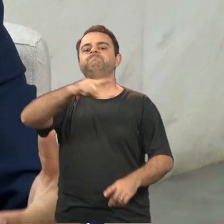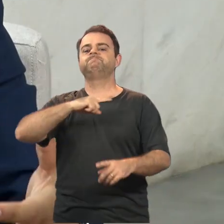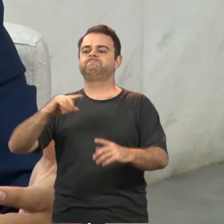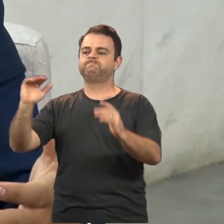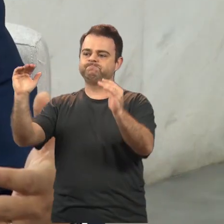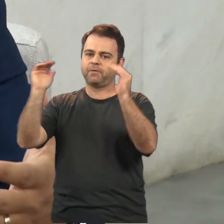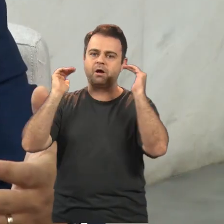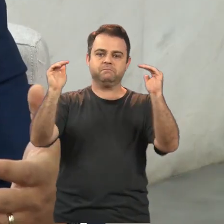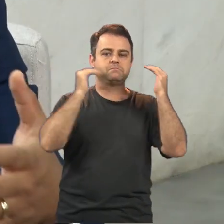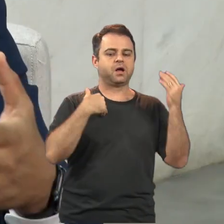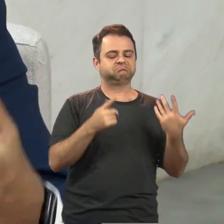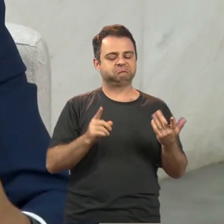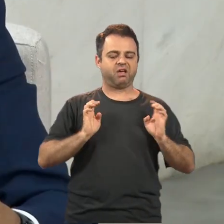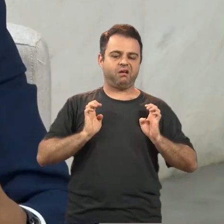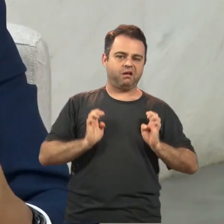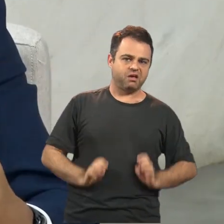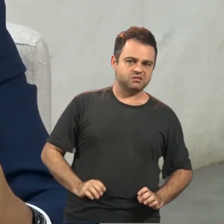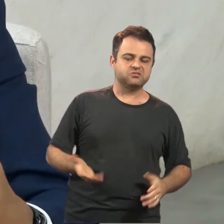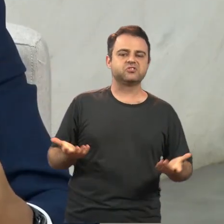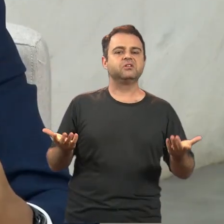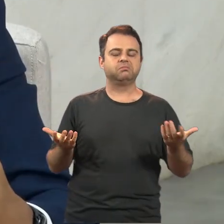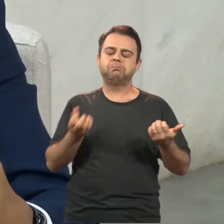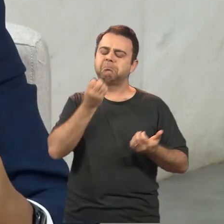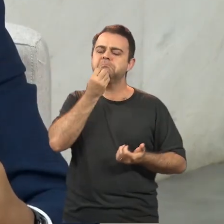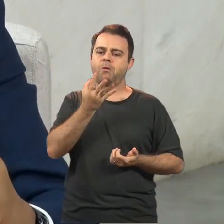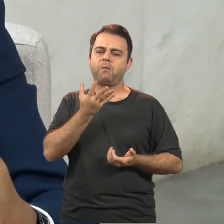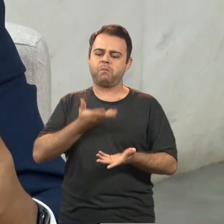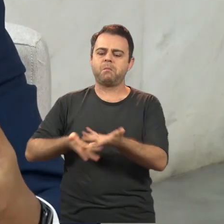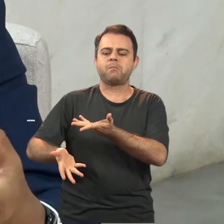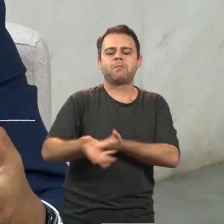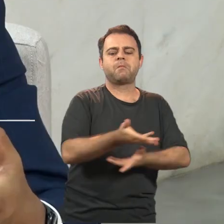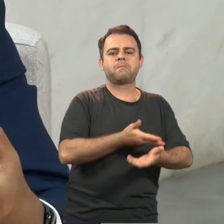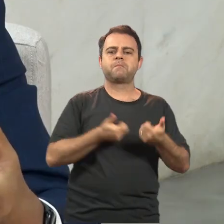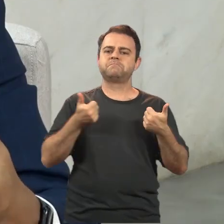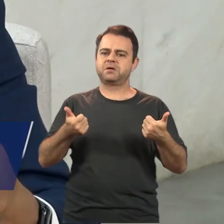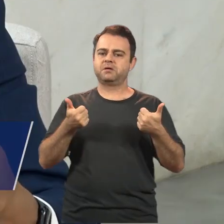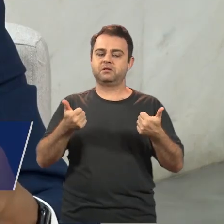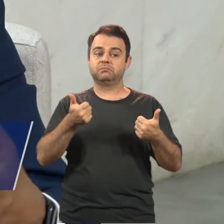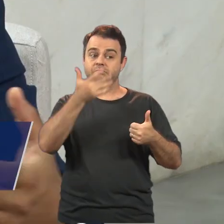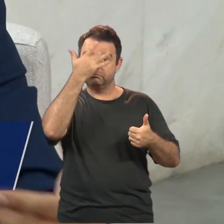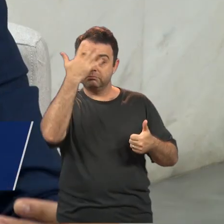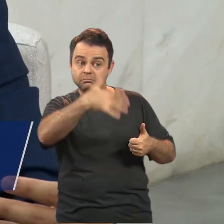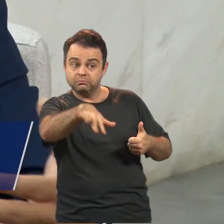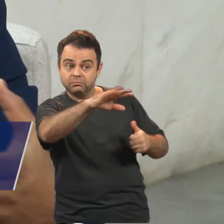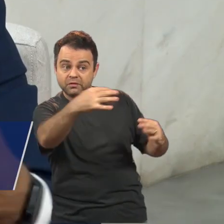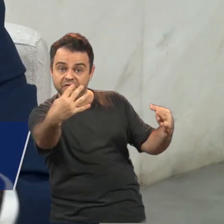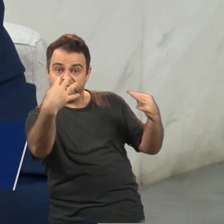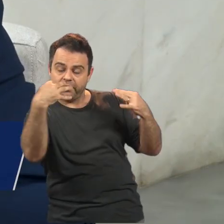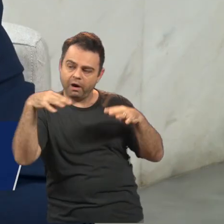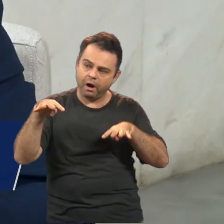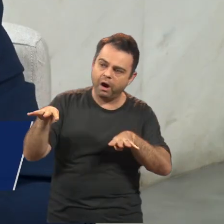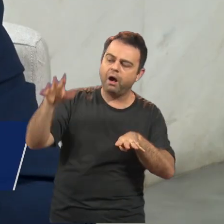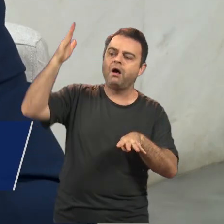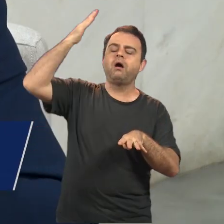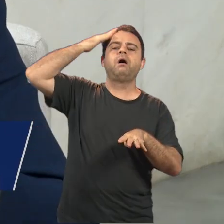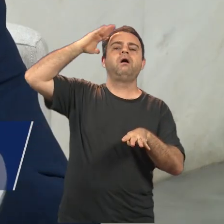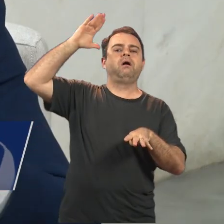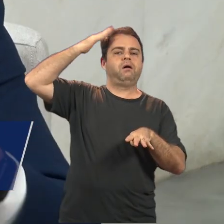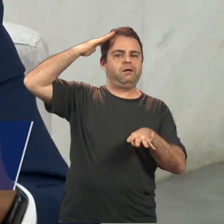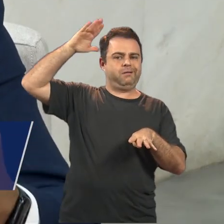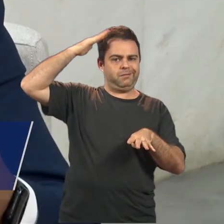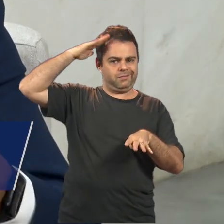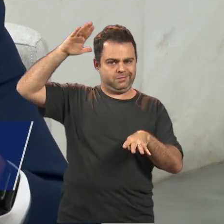pela ética é importante nessa Casa de Leis, até para que a população ela entenda isso e aqui seja